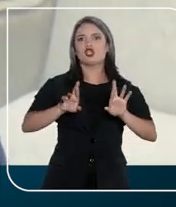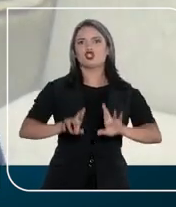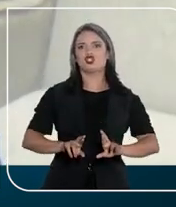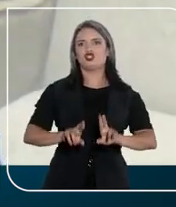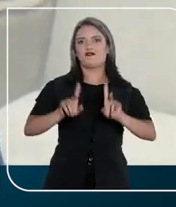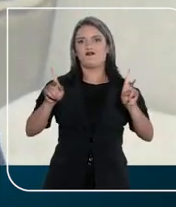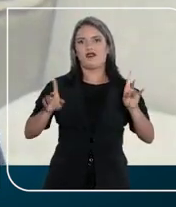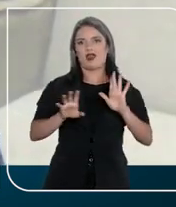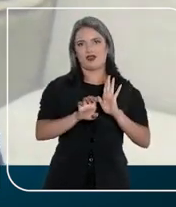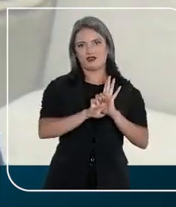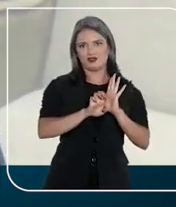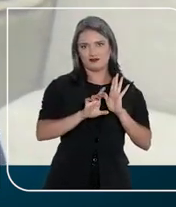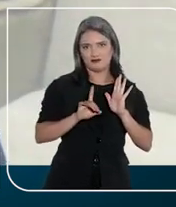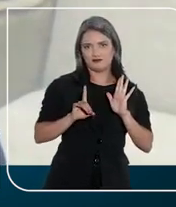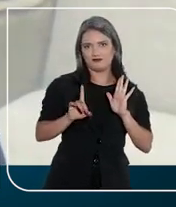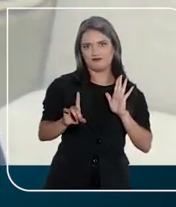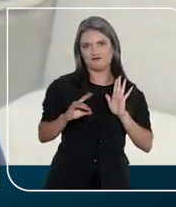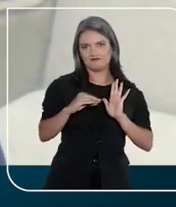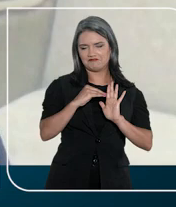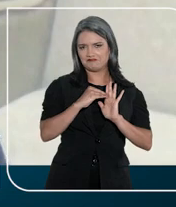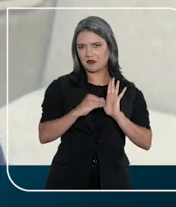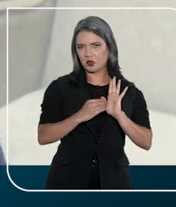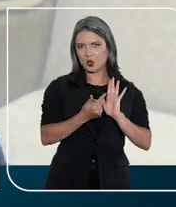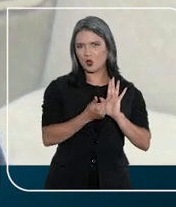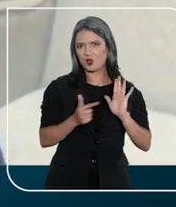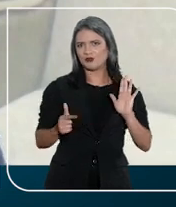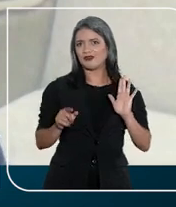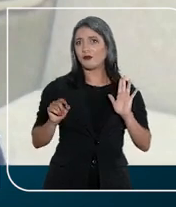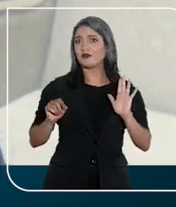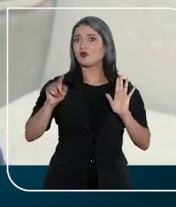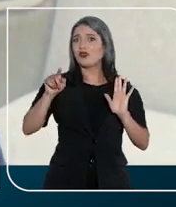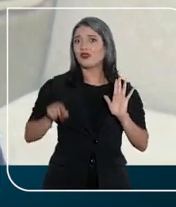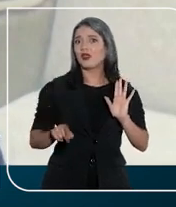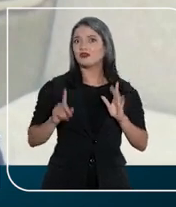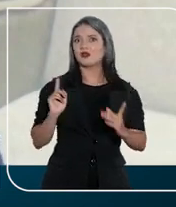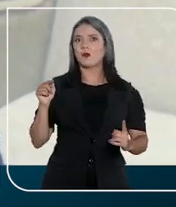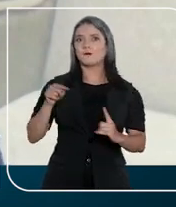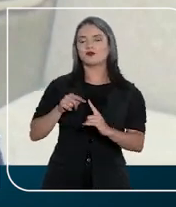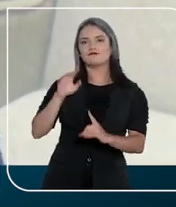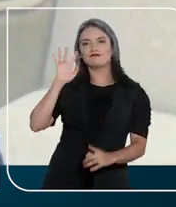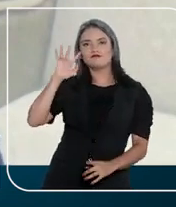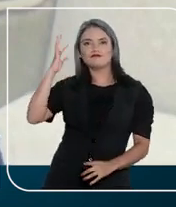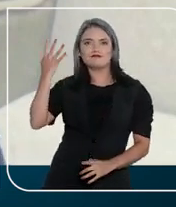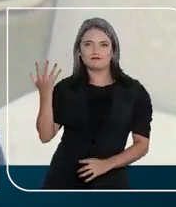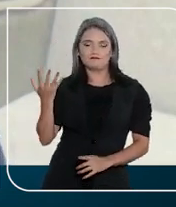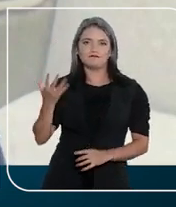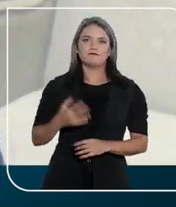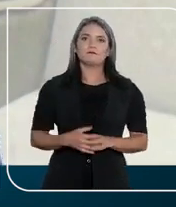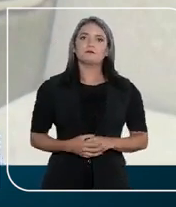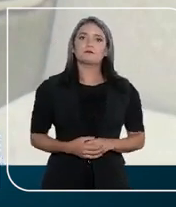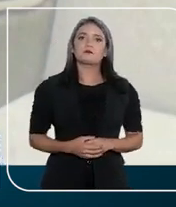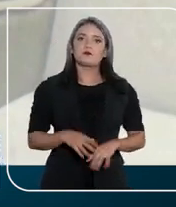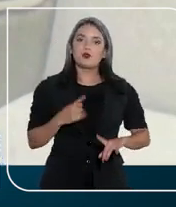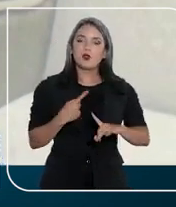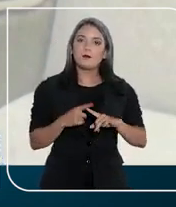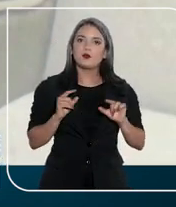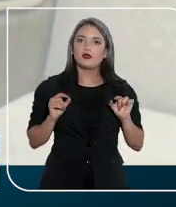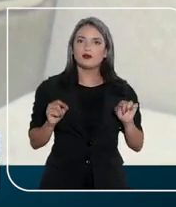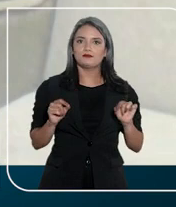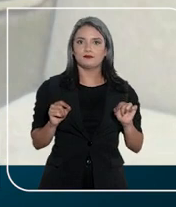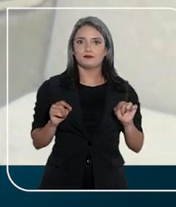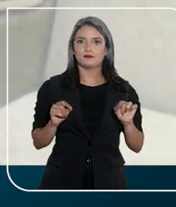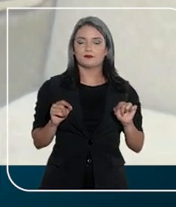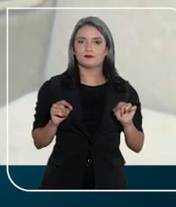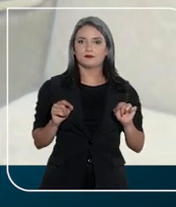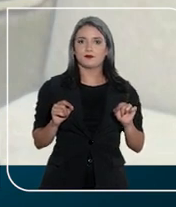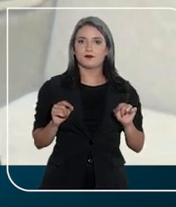né, do rol de disciplinas ou de temas estabelecidos no edital. Porque, assim, uma coisa